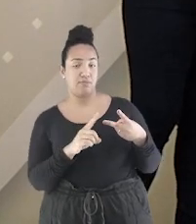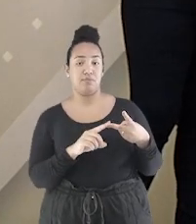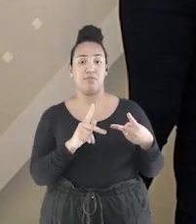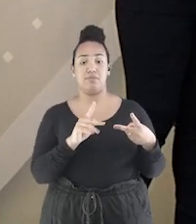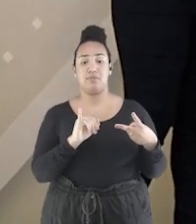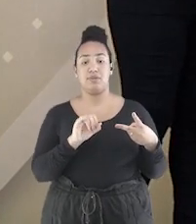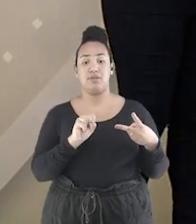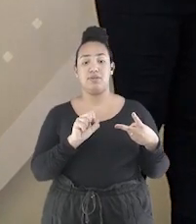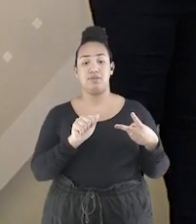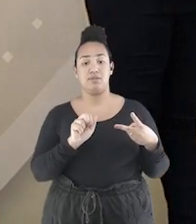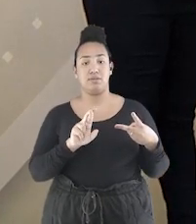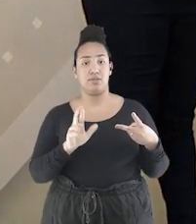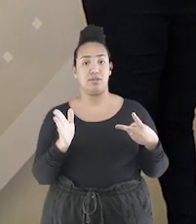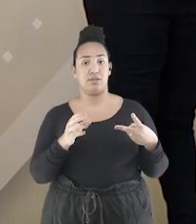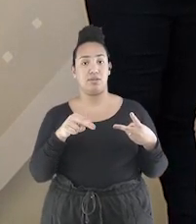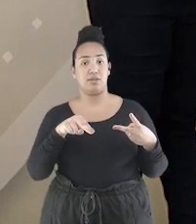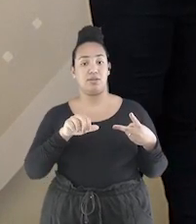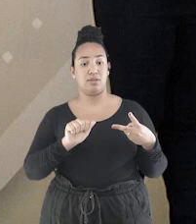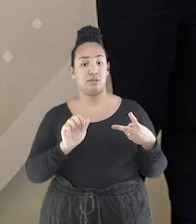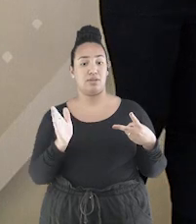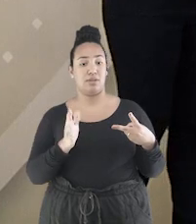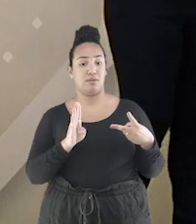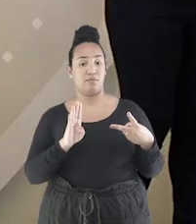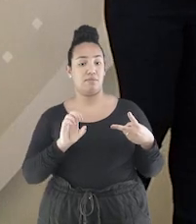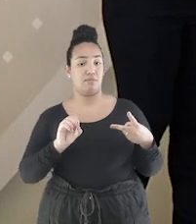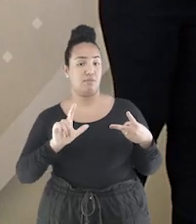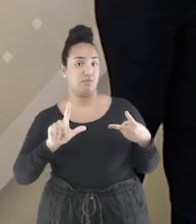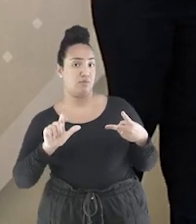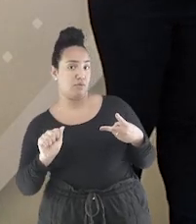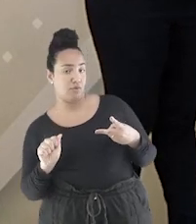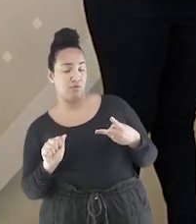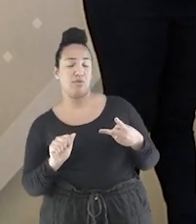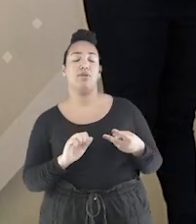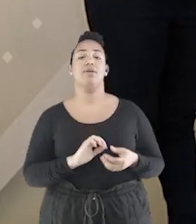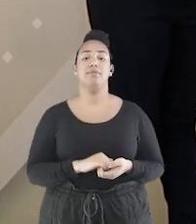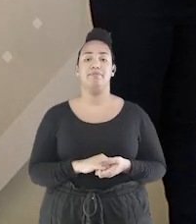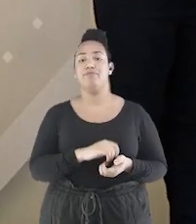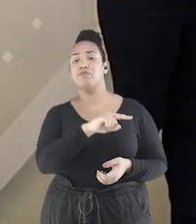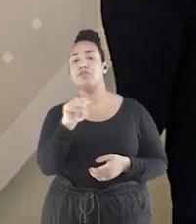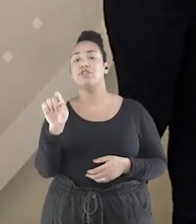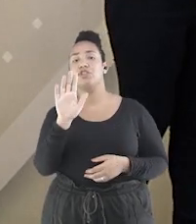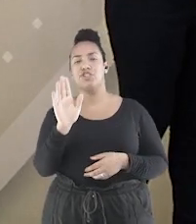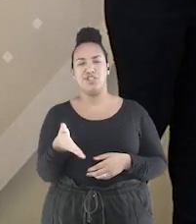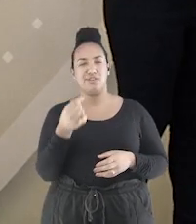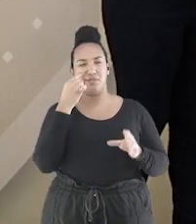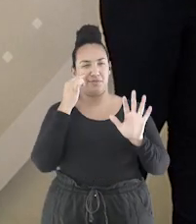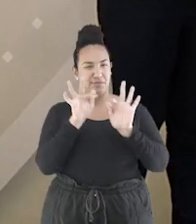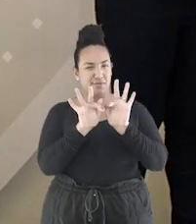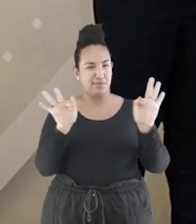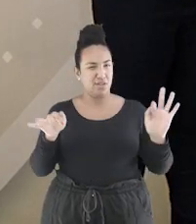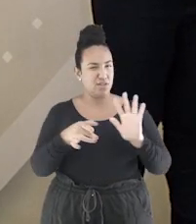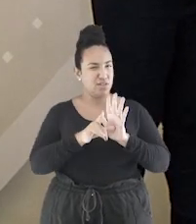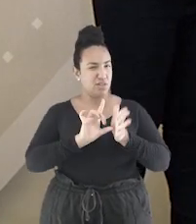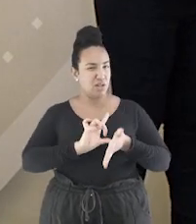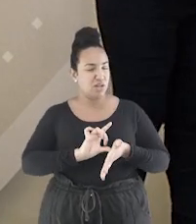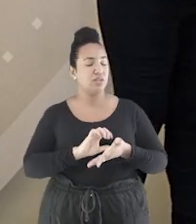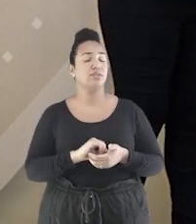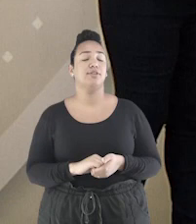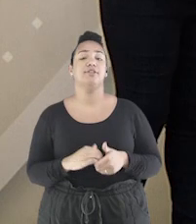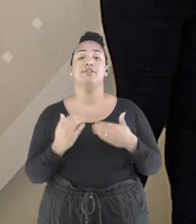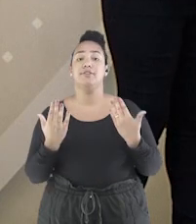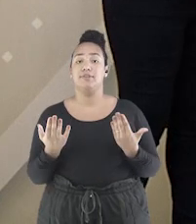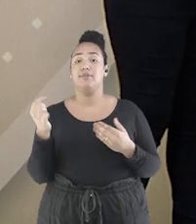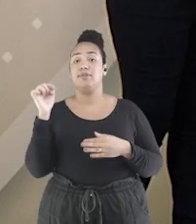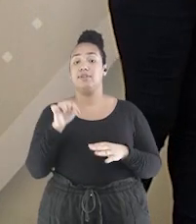Vocês conhecem essas expressões? Vocês já usaram essas falas ou já ouviram alguém falando elas?